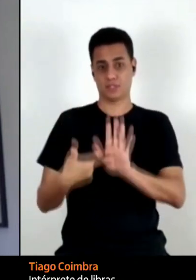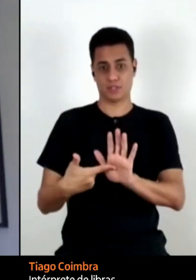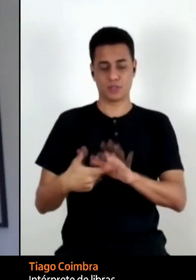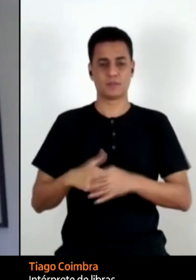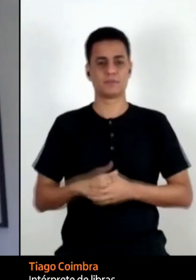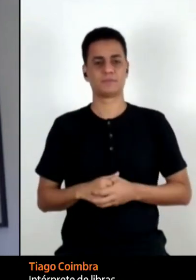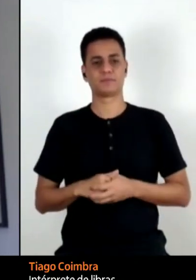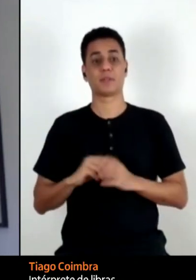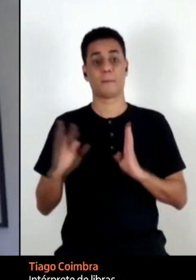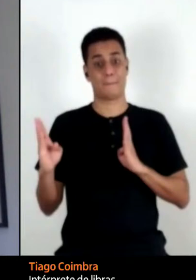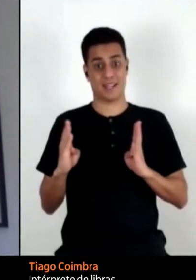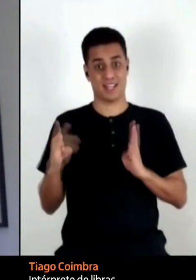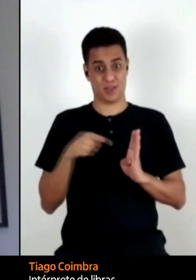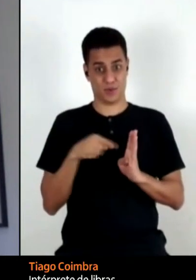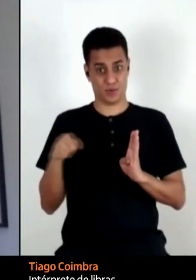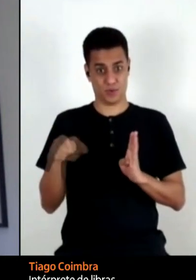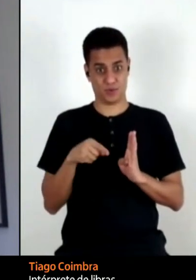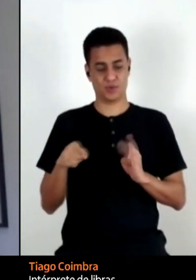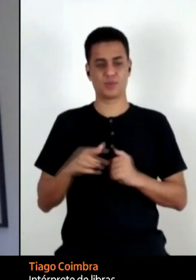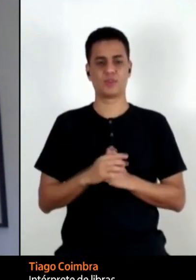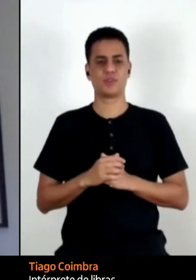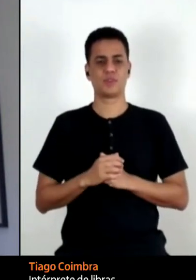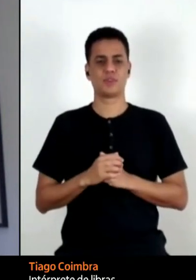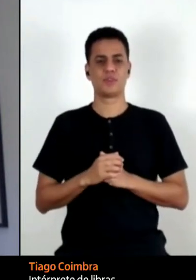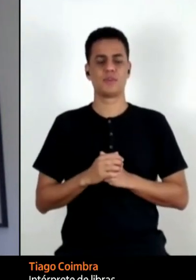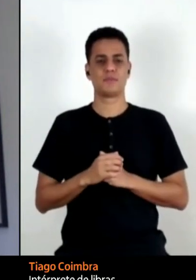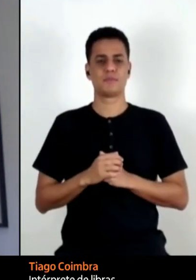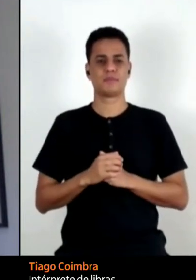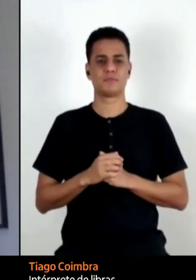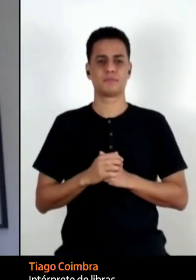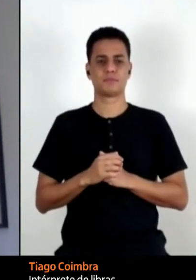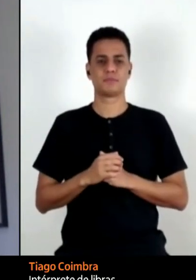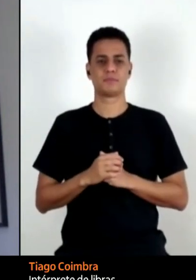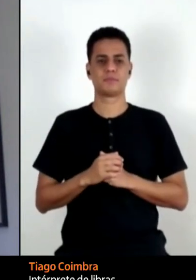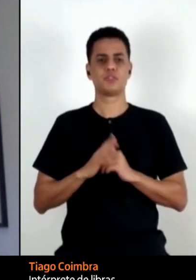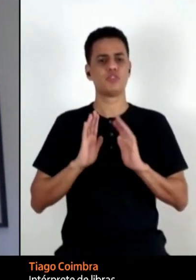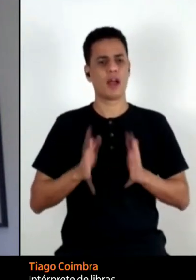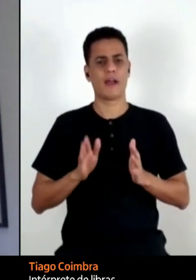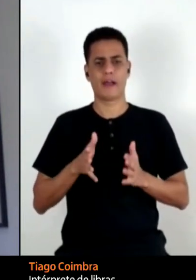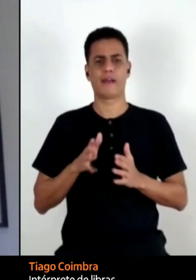inteiro, nos honrou lançando